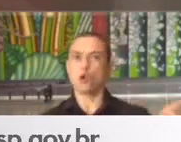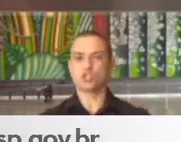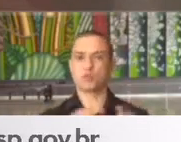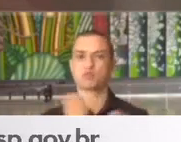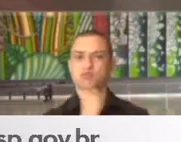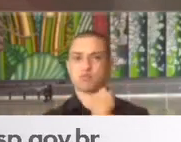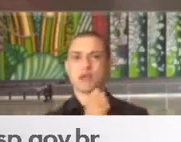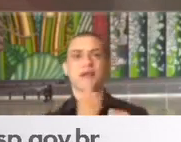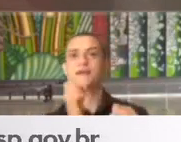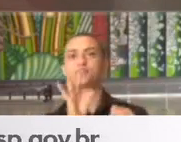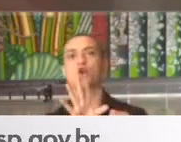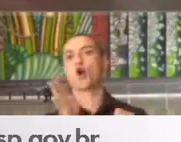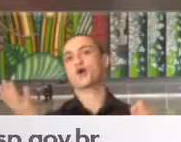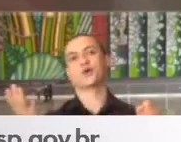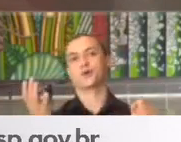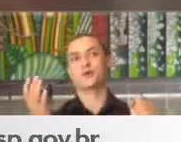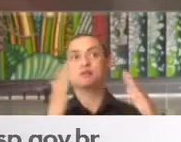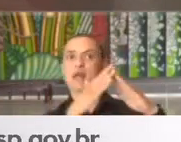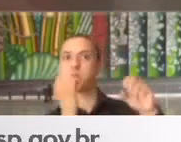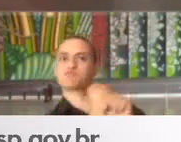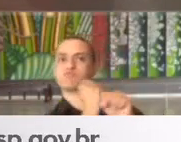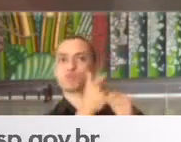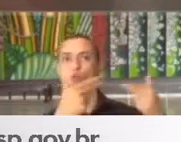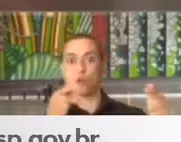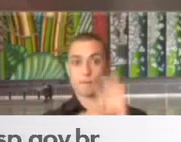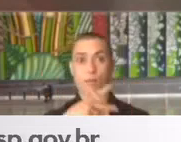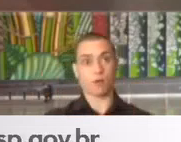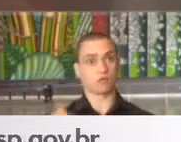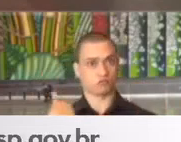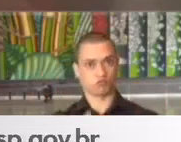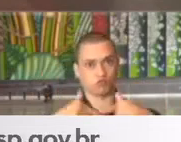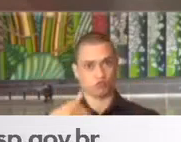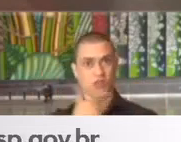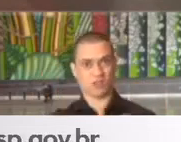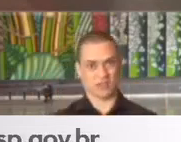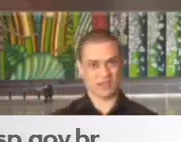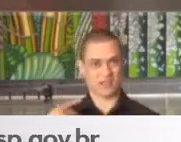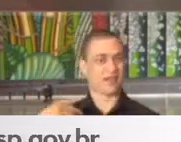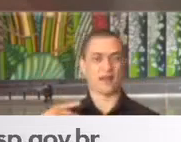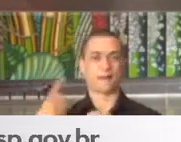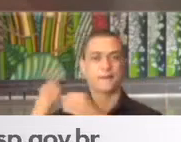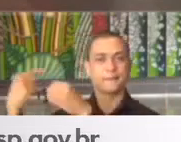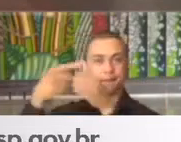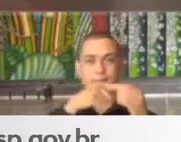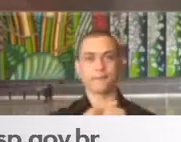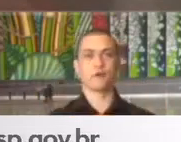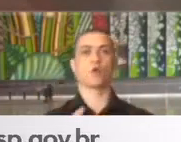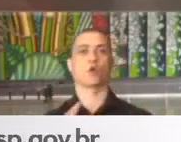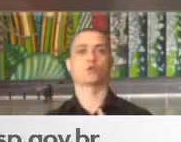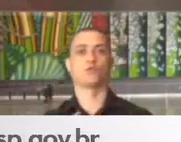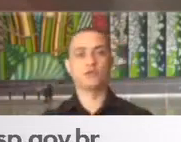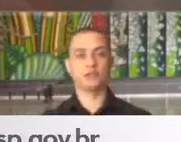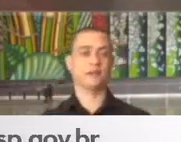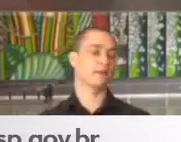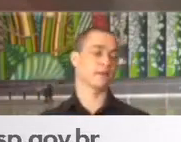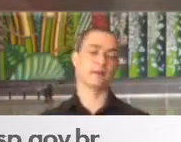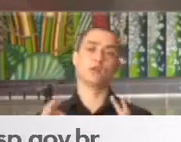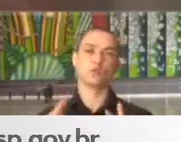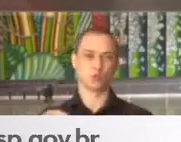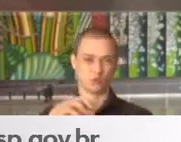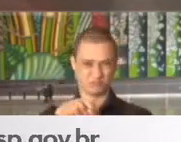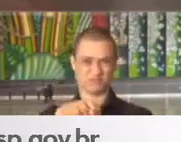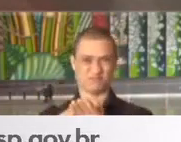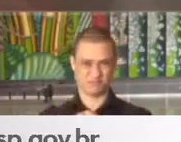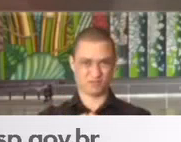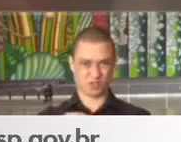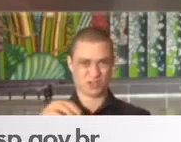recuperação necessárias ao perfeito funcionamento dos municípios, das rodovias, do sistema de transporte,